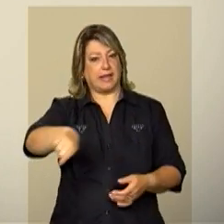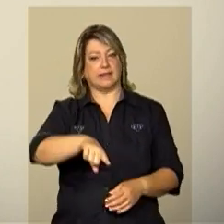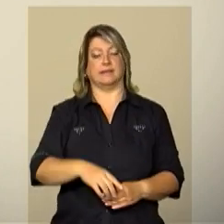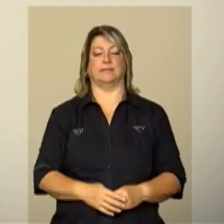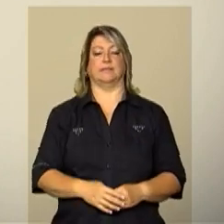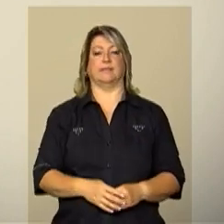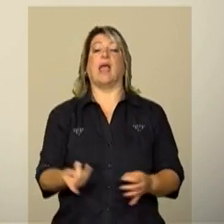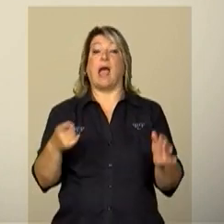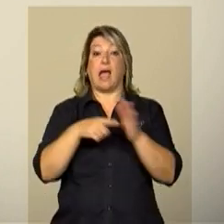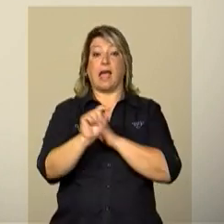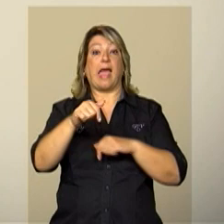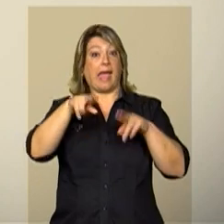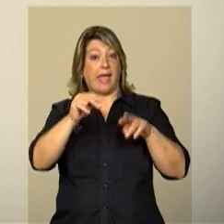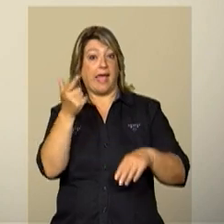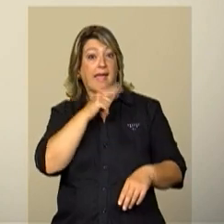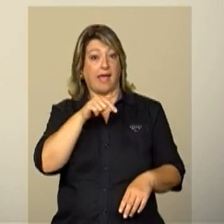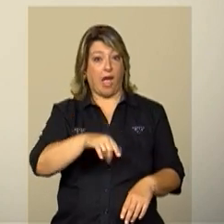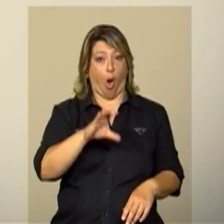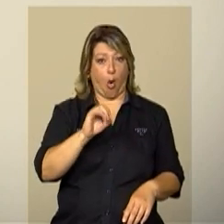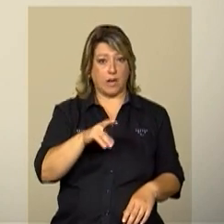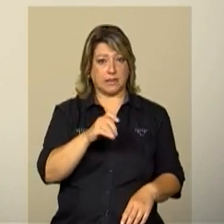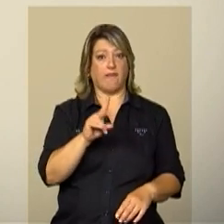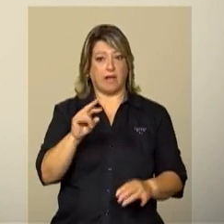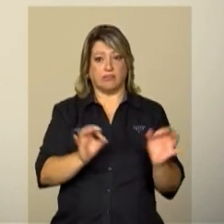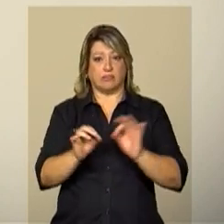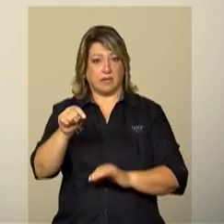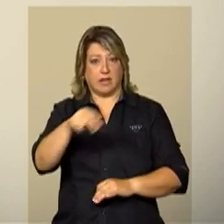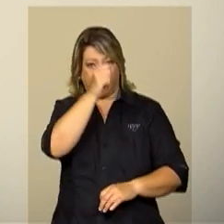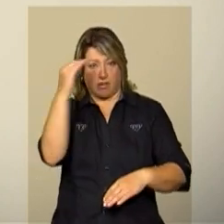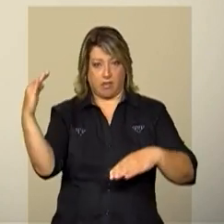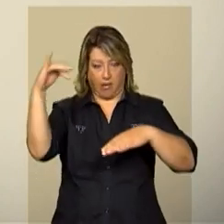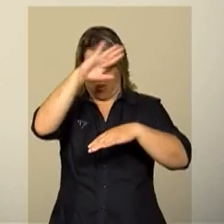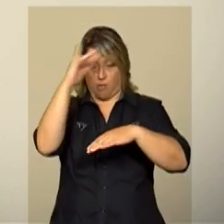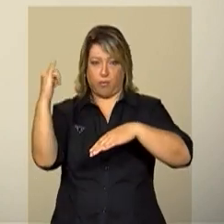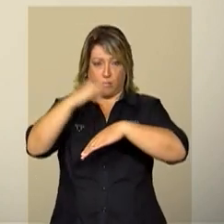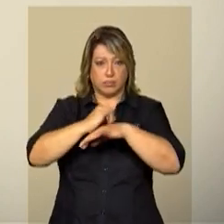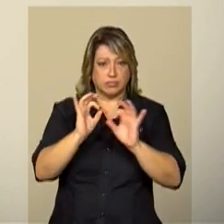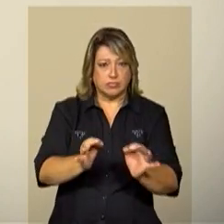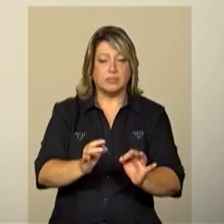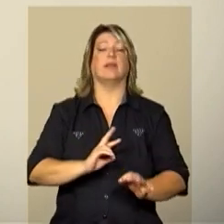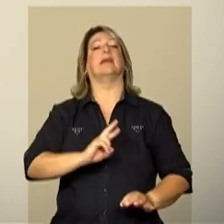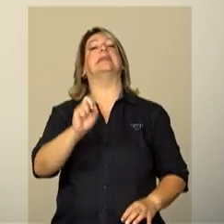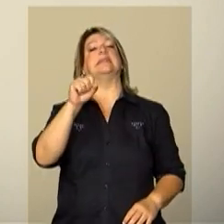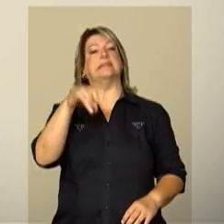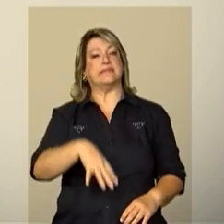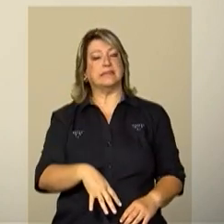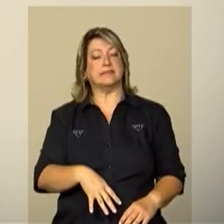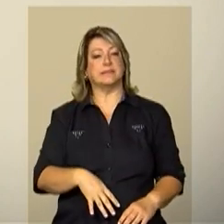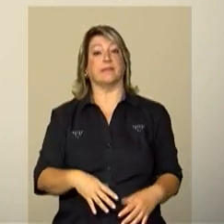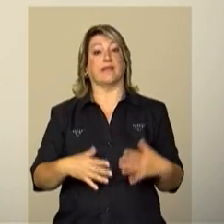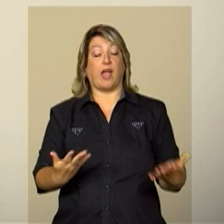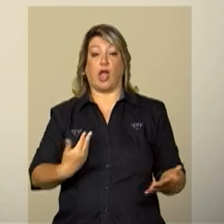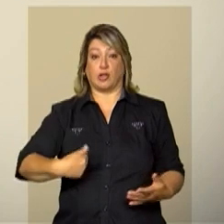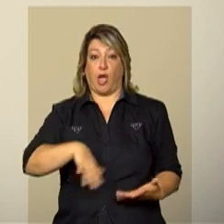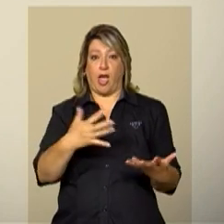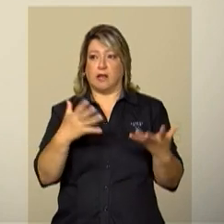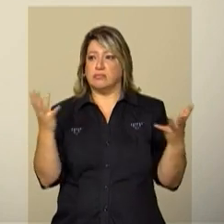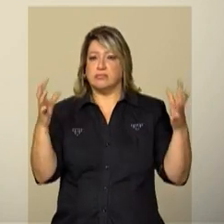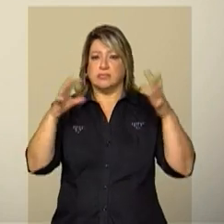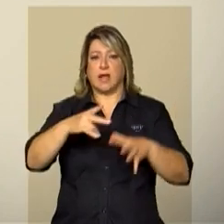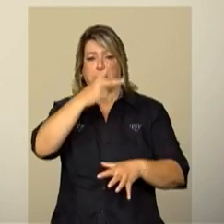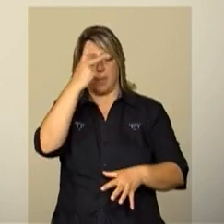presidenta quem ganhar a concessão é que vai administrar esses aeroportos É isso mesmo Luciano e nós queremos atrair os